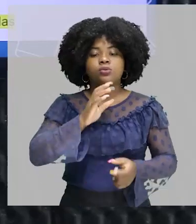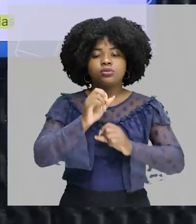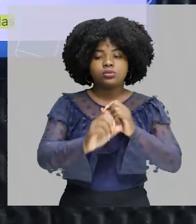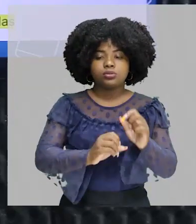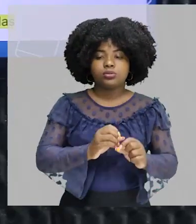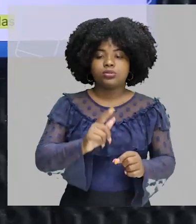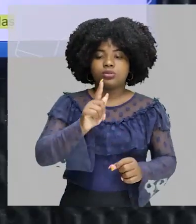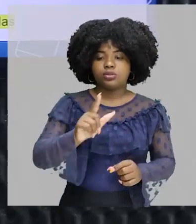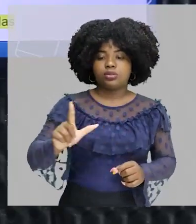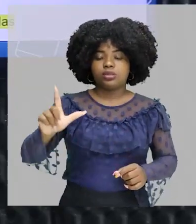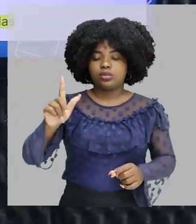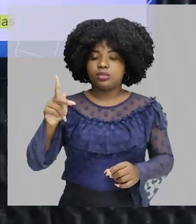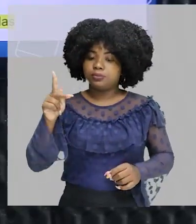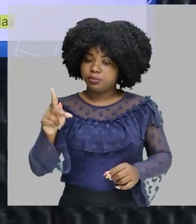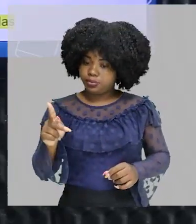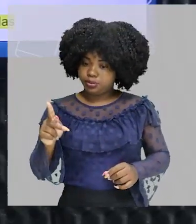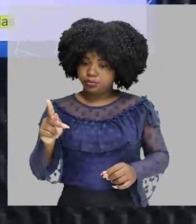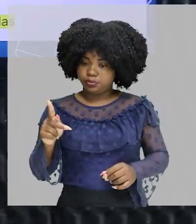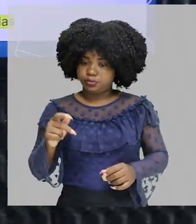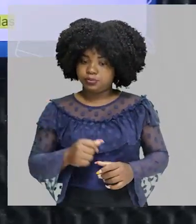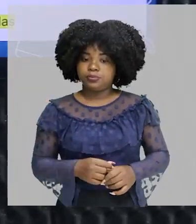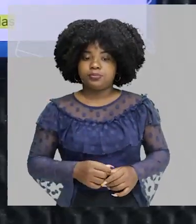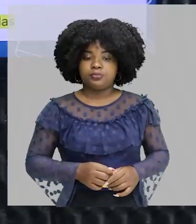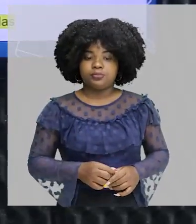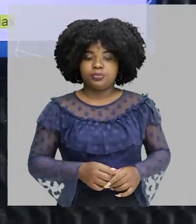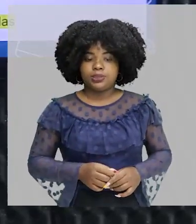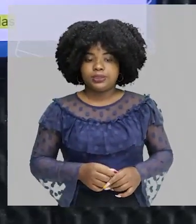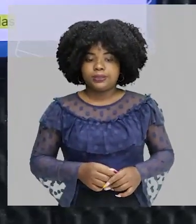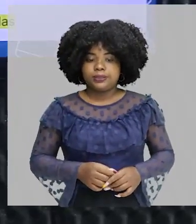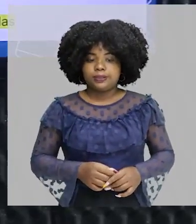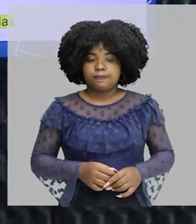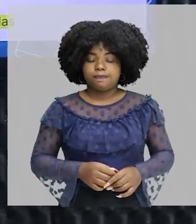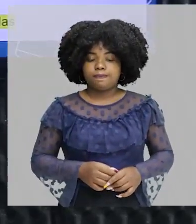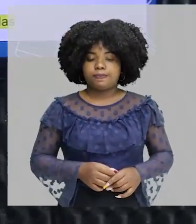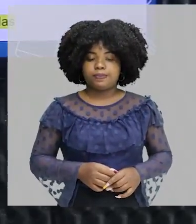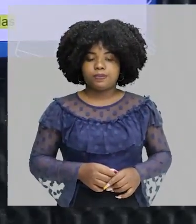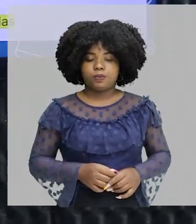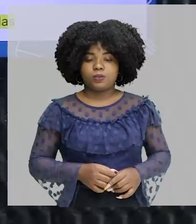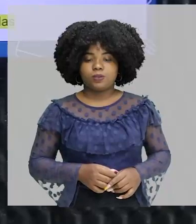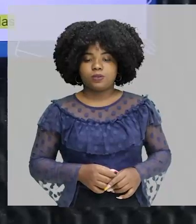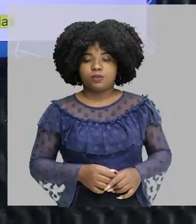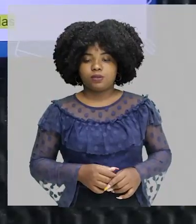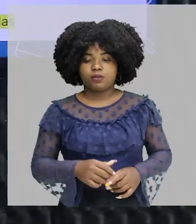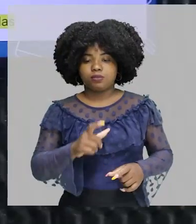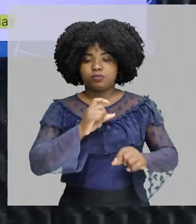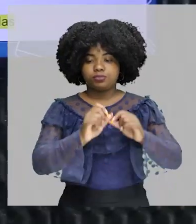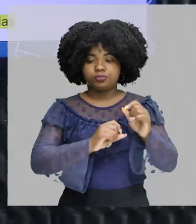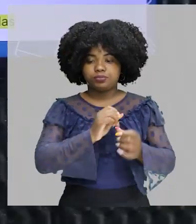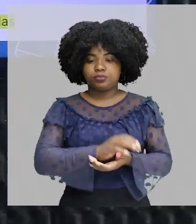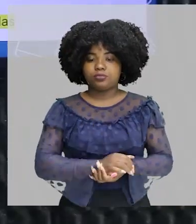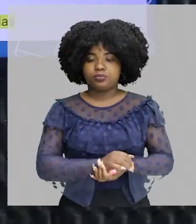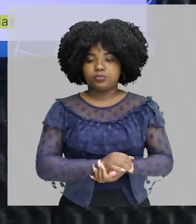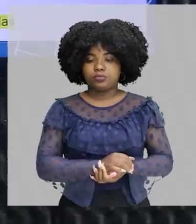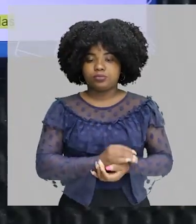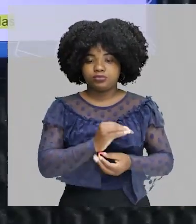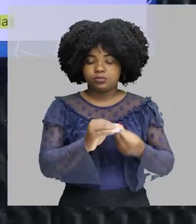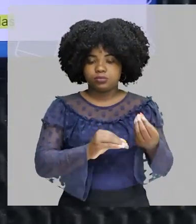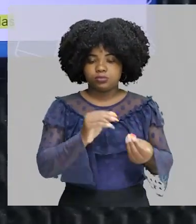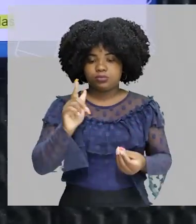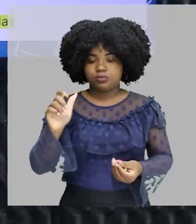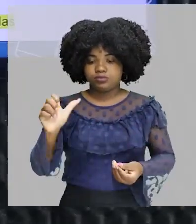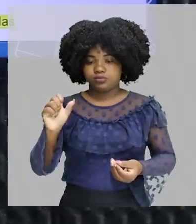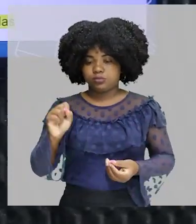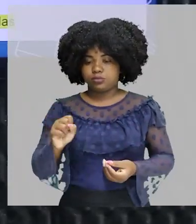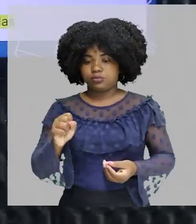gás liquefeito de petróleo, né? Ali, o gás na sua maior composição é